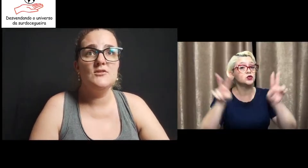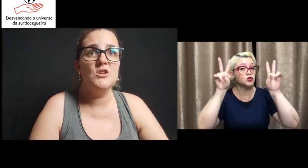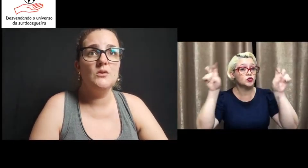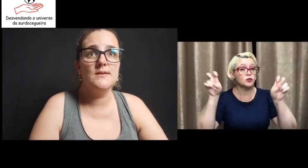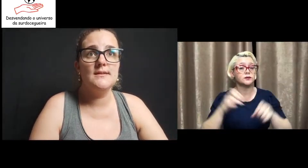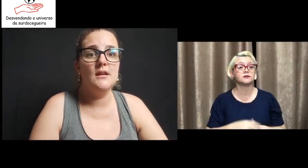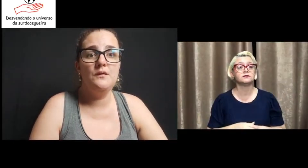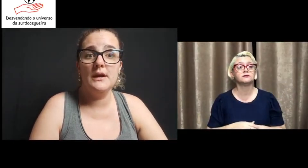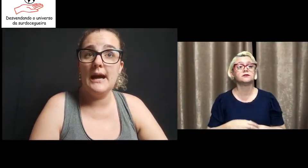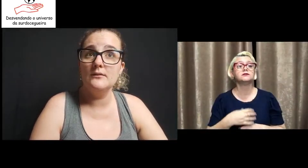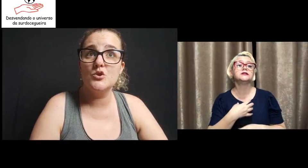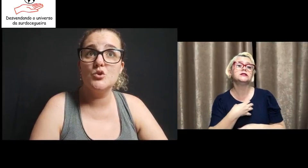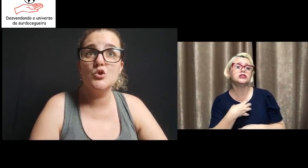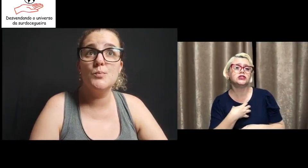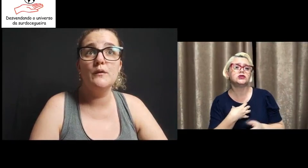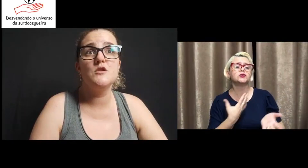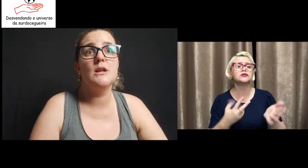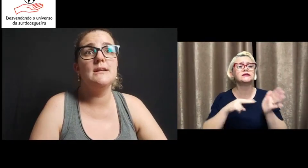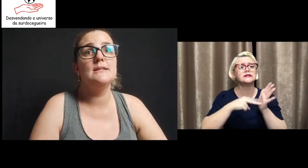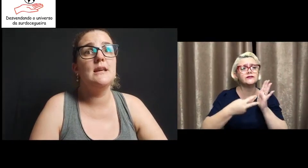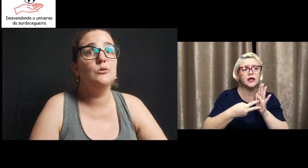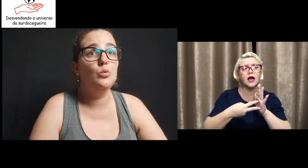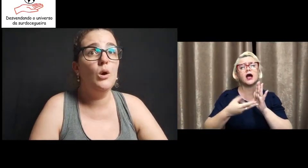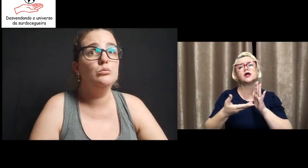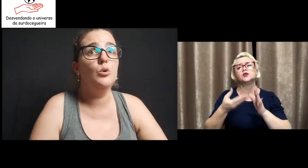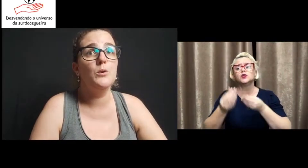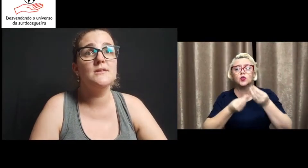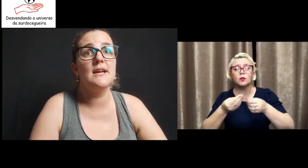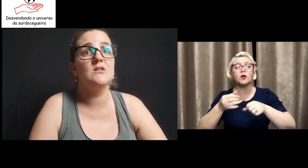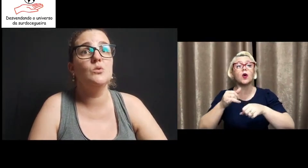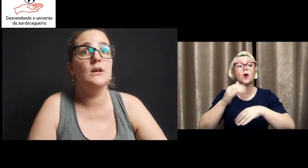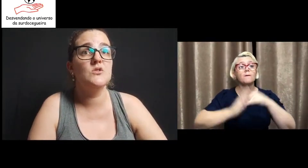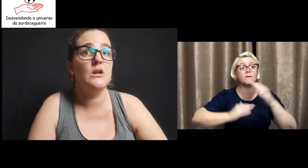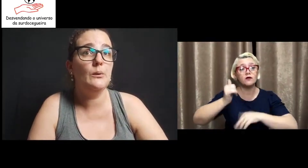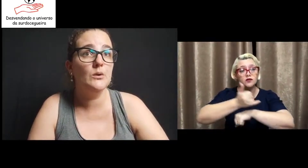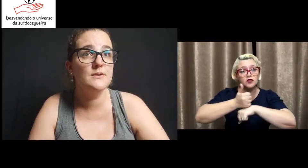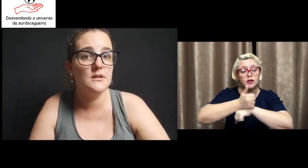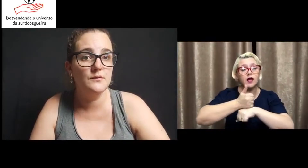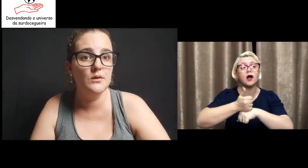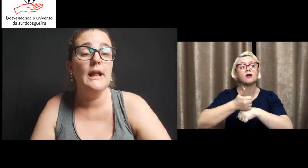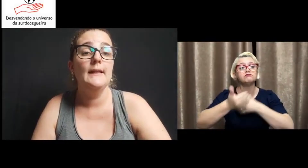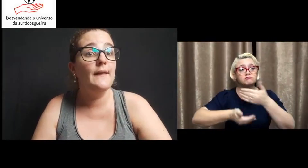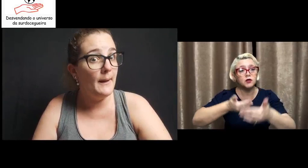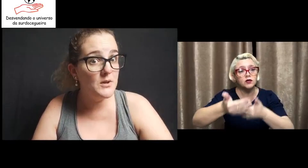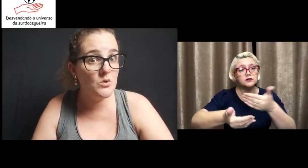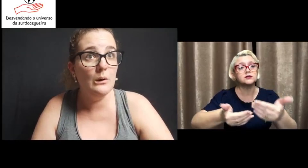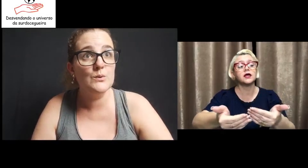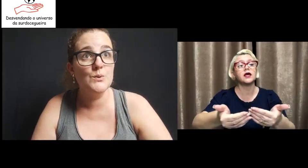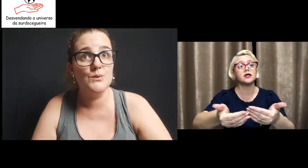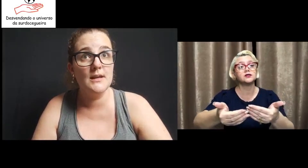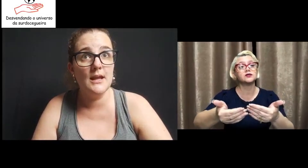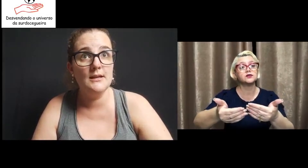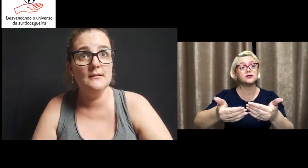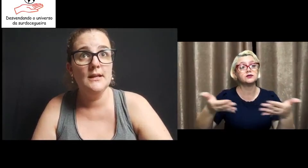sobre sentidos e significados dos profissionais que atuam no processo educacional inclusivo da pessoa